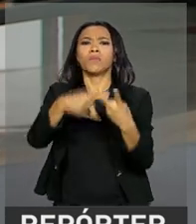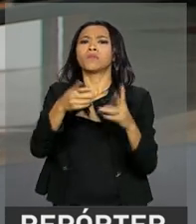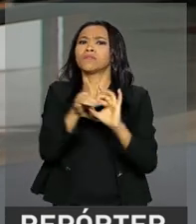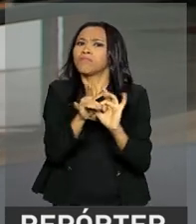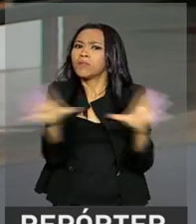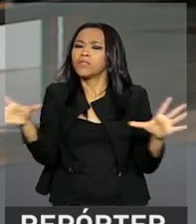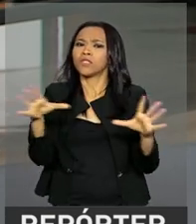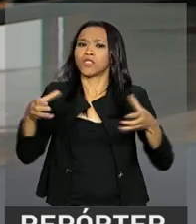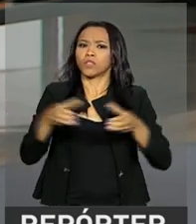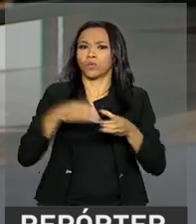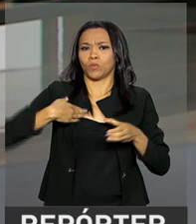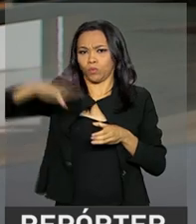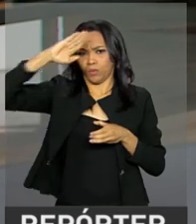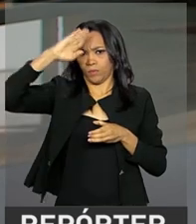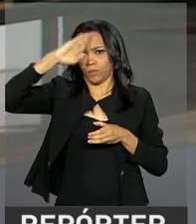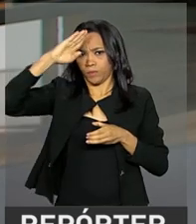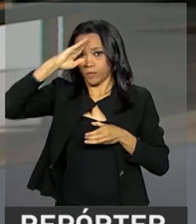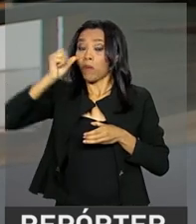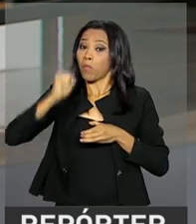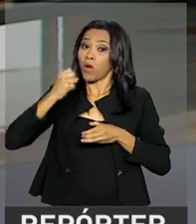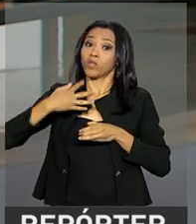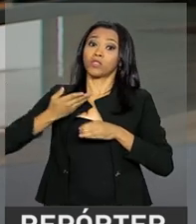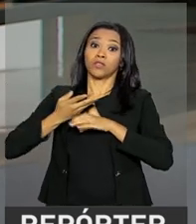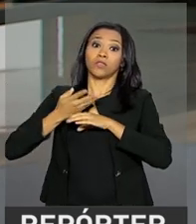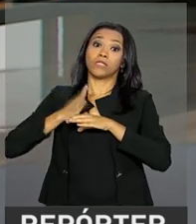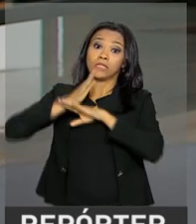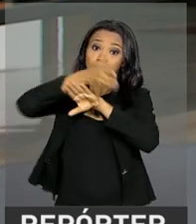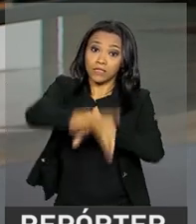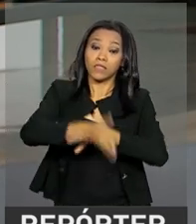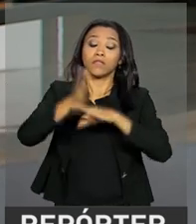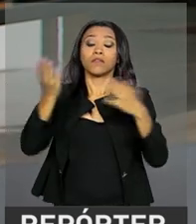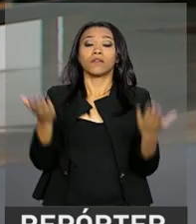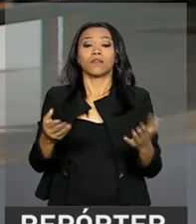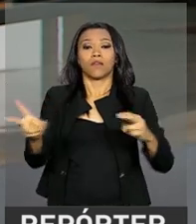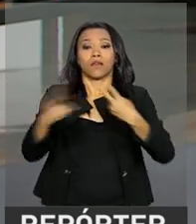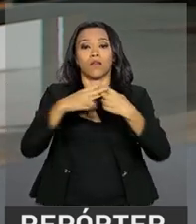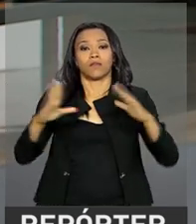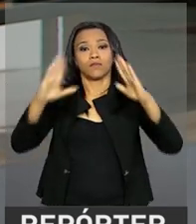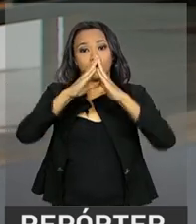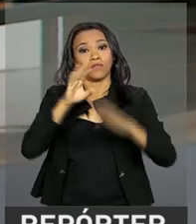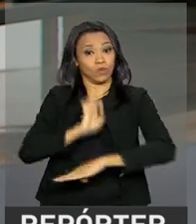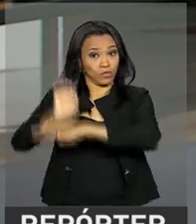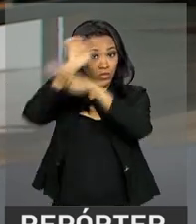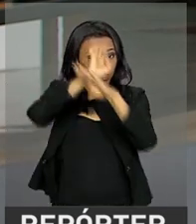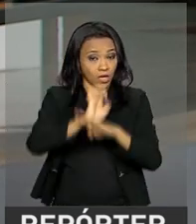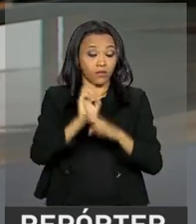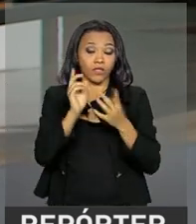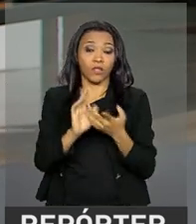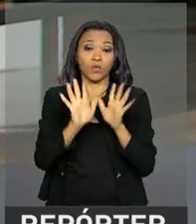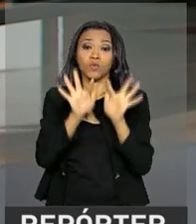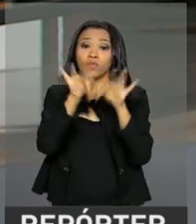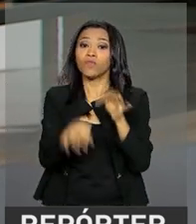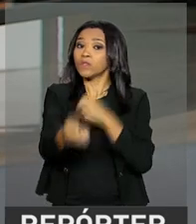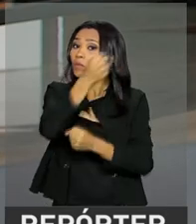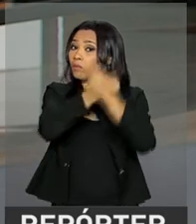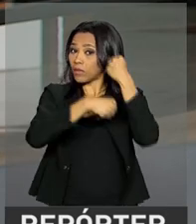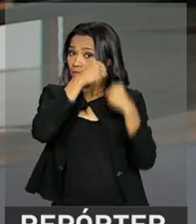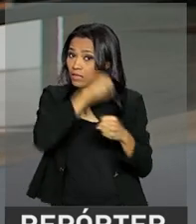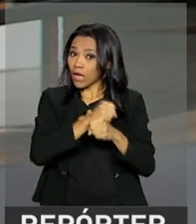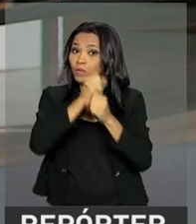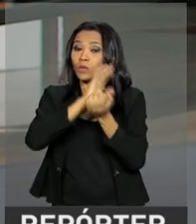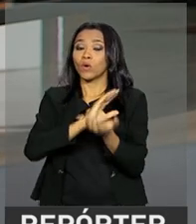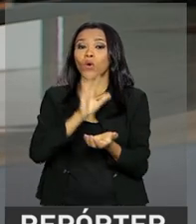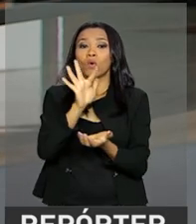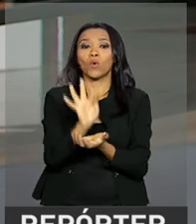forças armadas possam atuar também nas penitenciárias estaduais Lembrando que no final do ano passado o fundo o fundo penitenciário